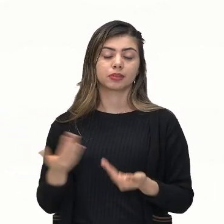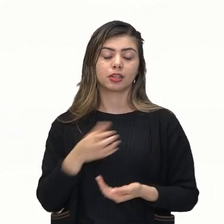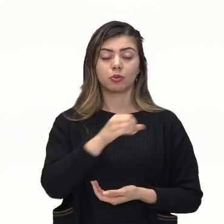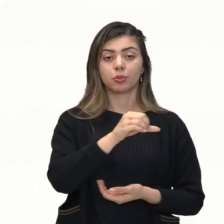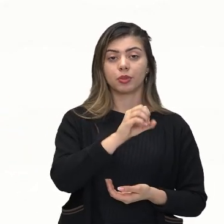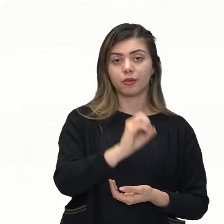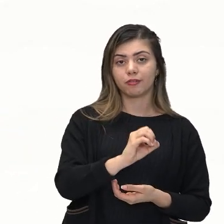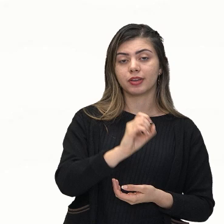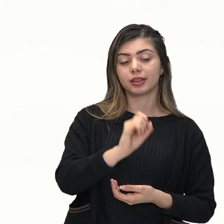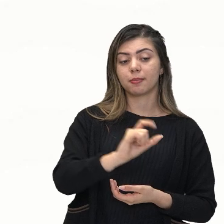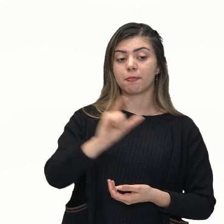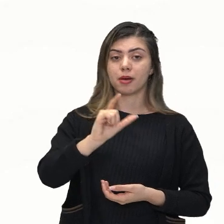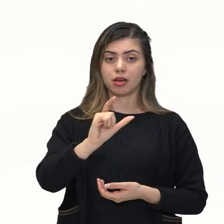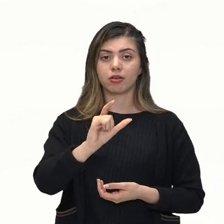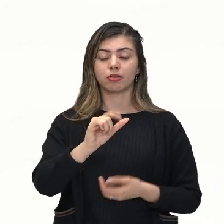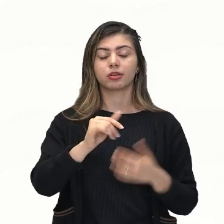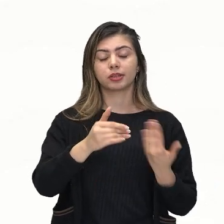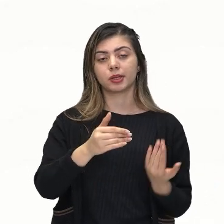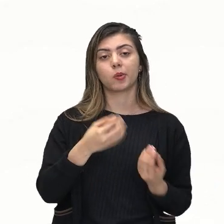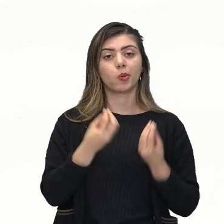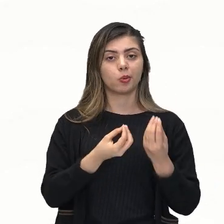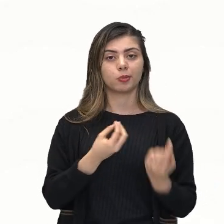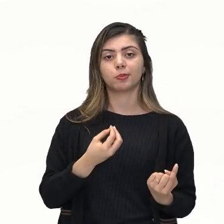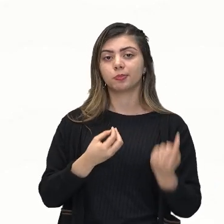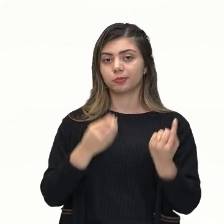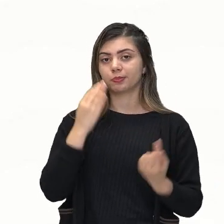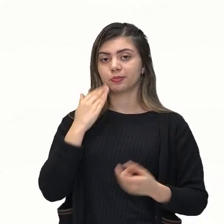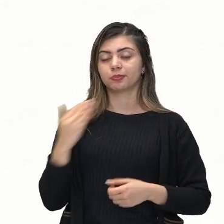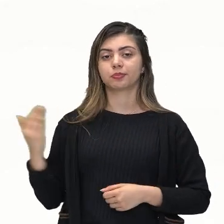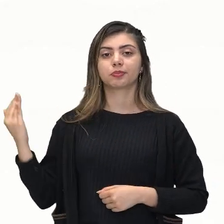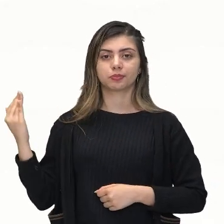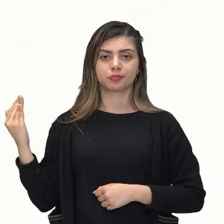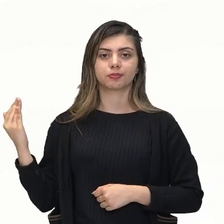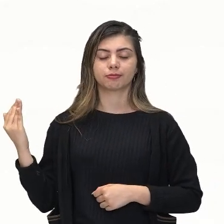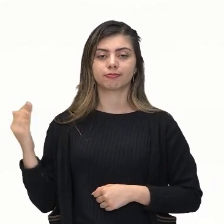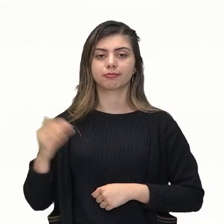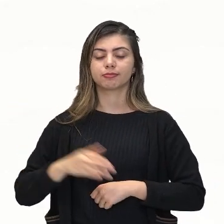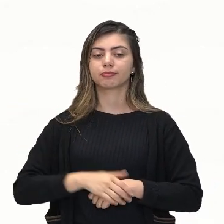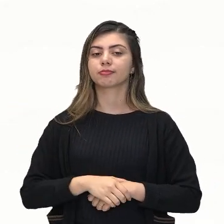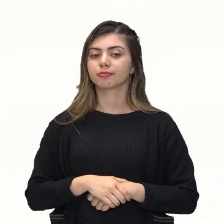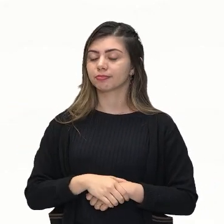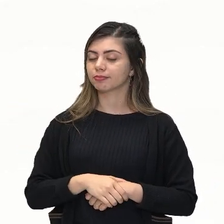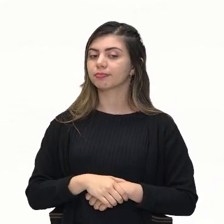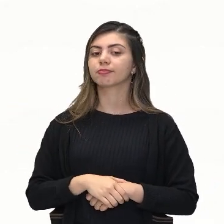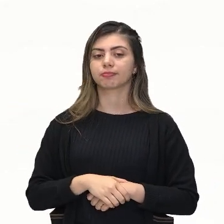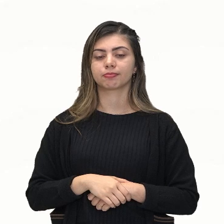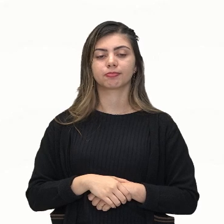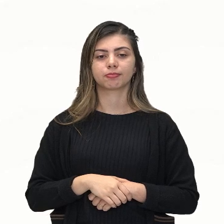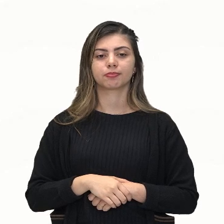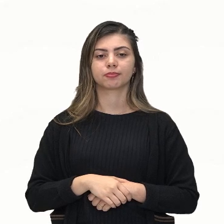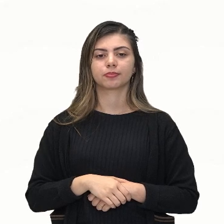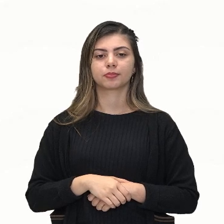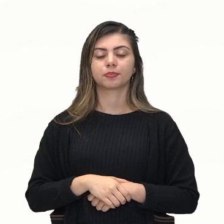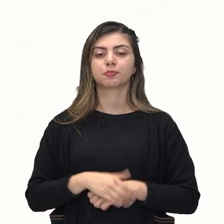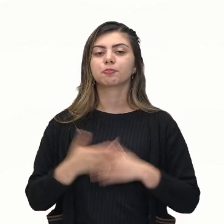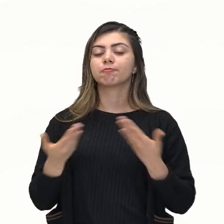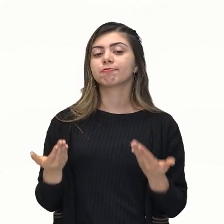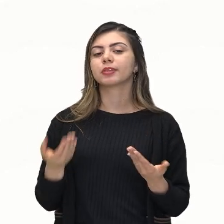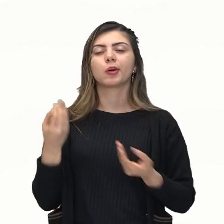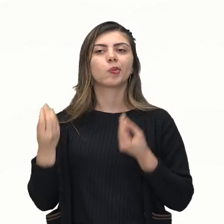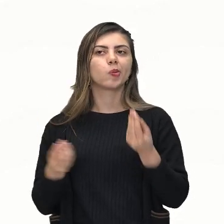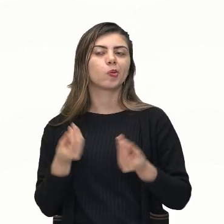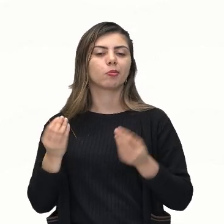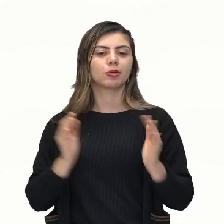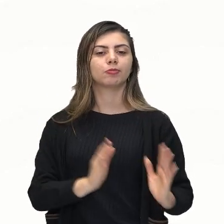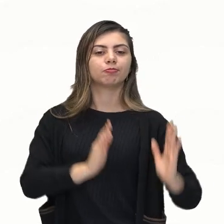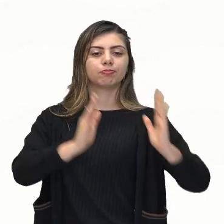90, ponta da seta ficará para o número de cima, ou seja, a seta estará para cima. E agora? Agora a gente